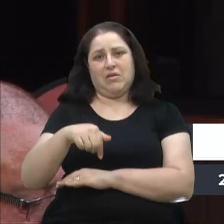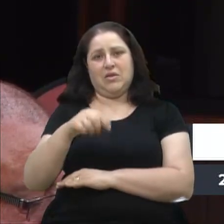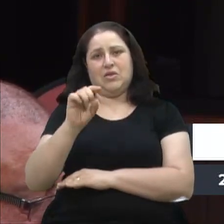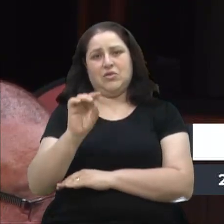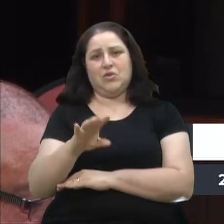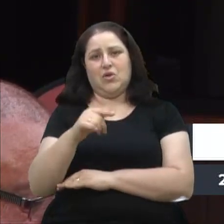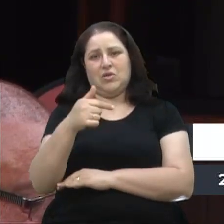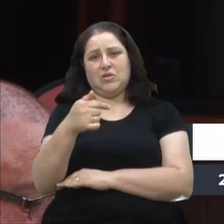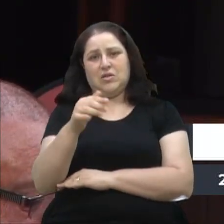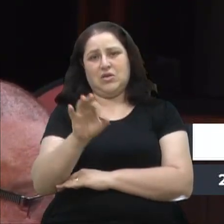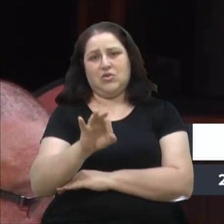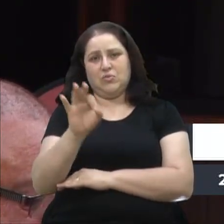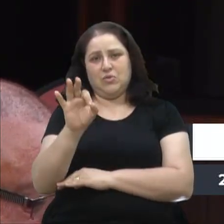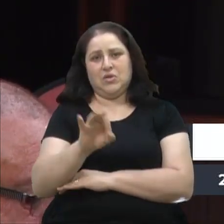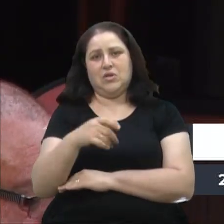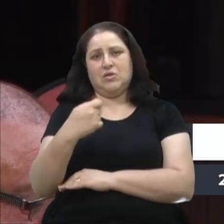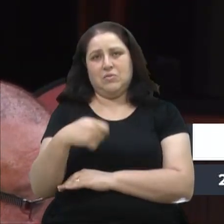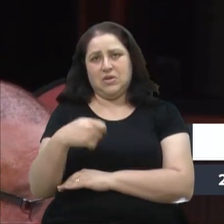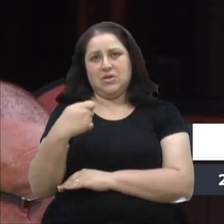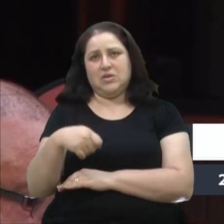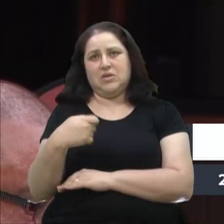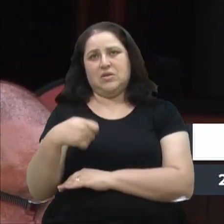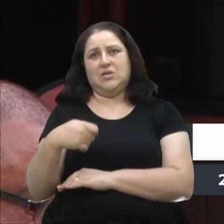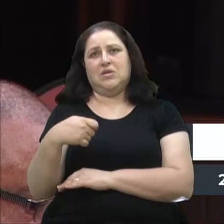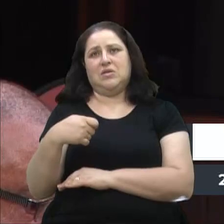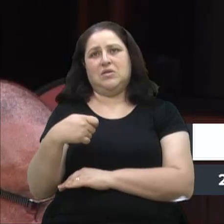das propriedades precisa de reposição.